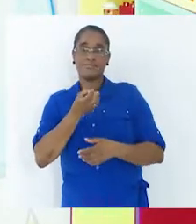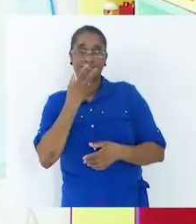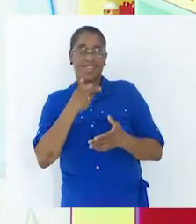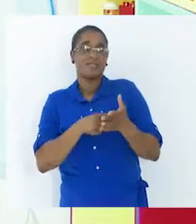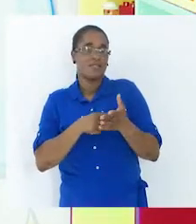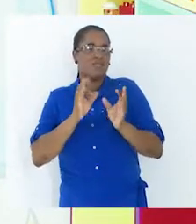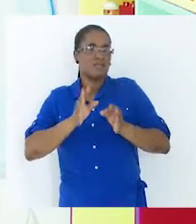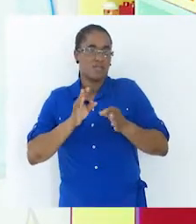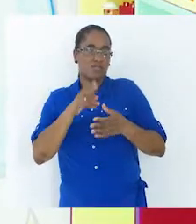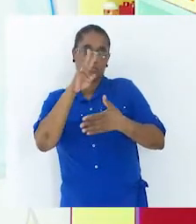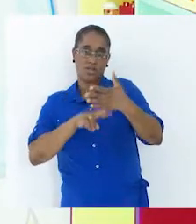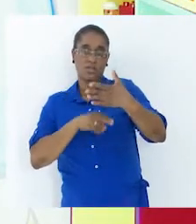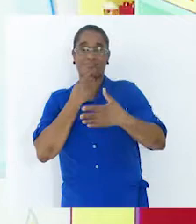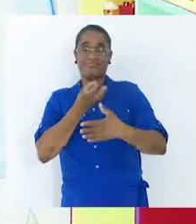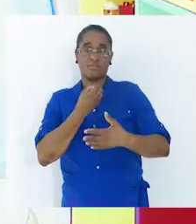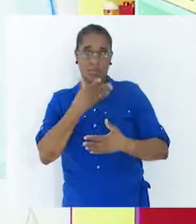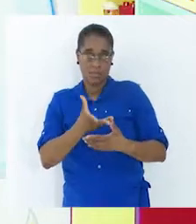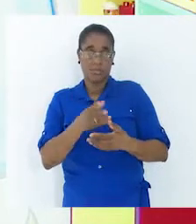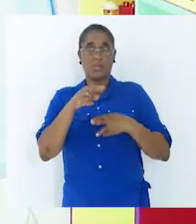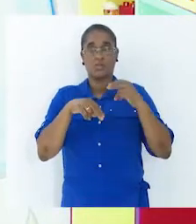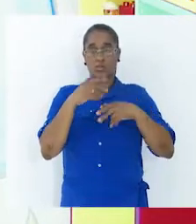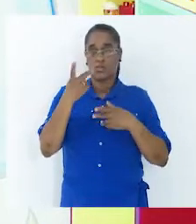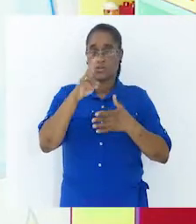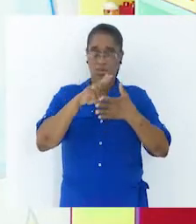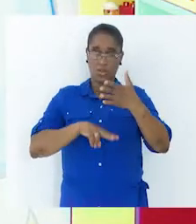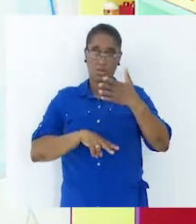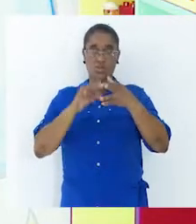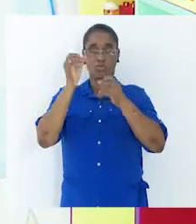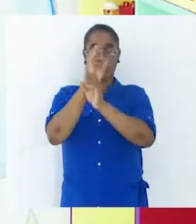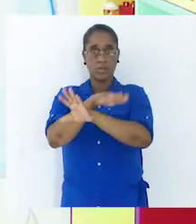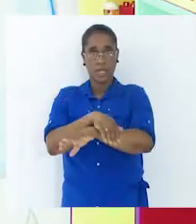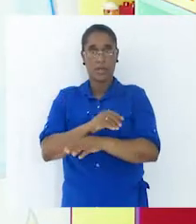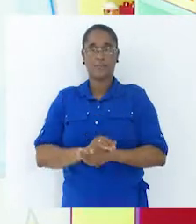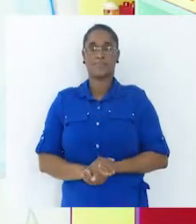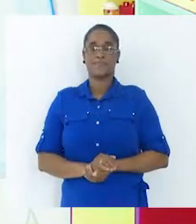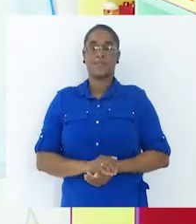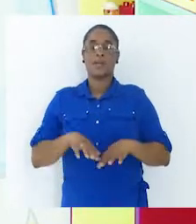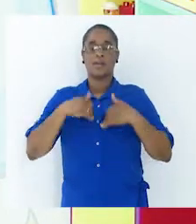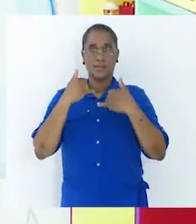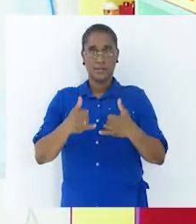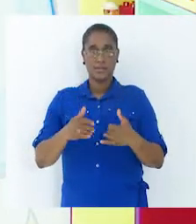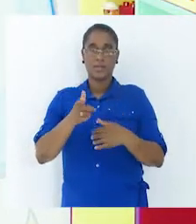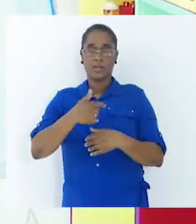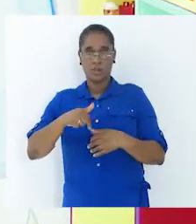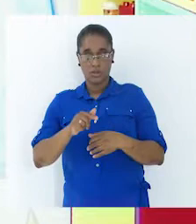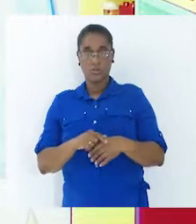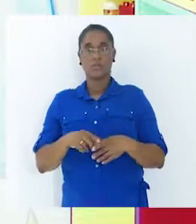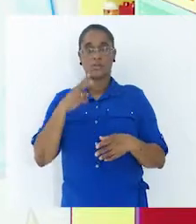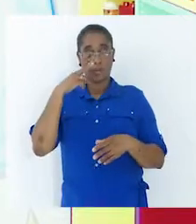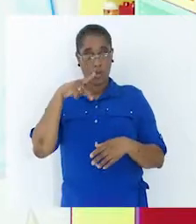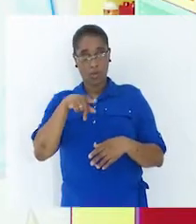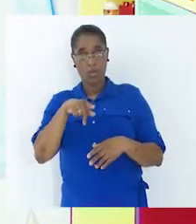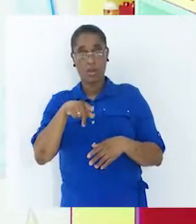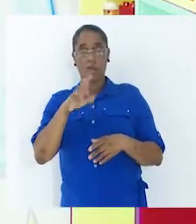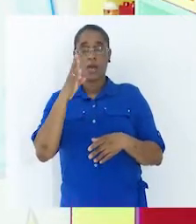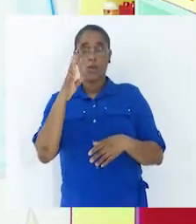um texto de argumentação na constituição do texto publicitário. A seguir, nós vamos encontrar a quarta